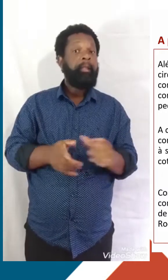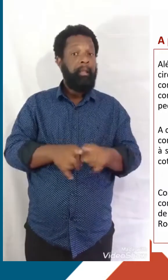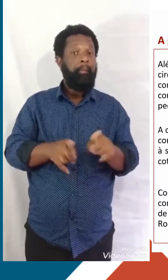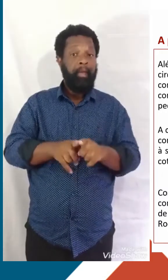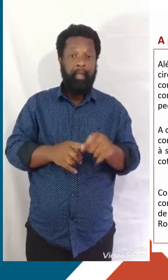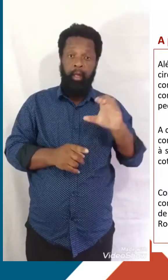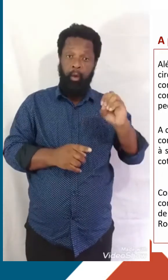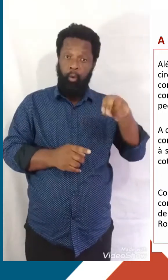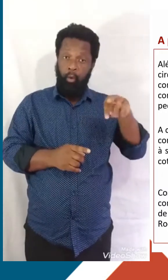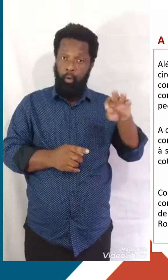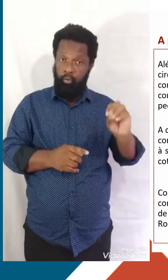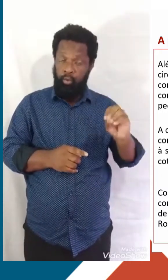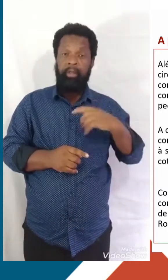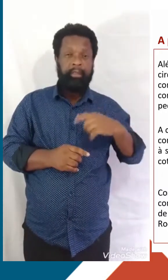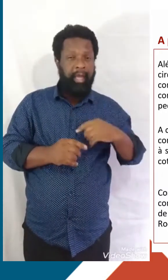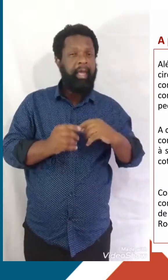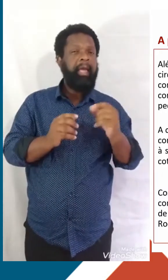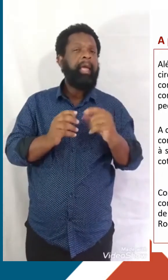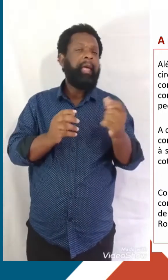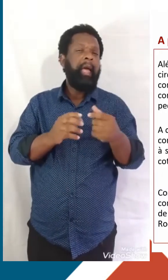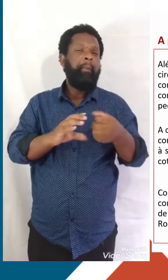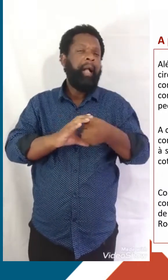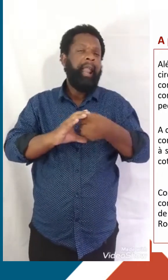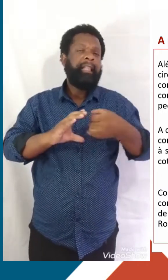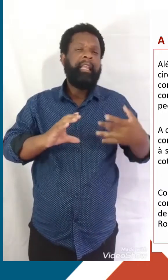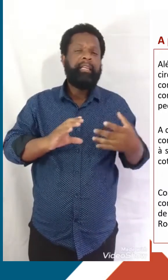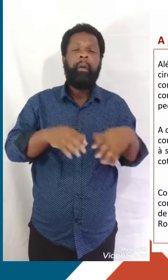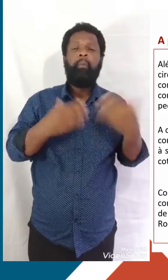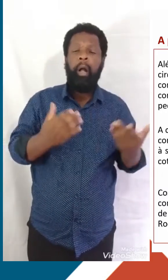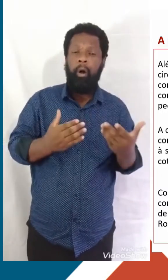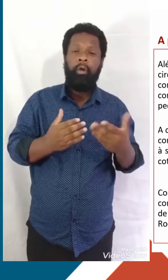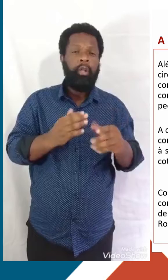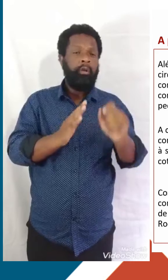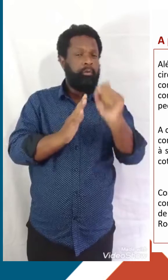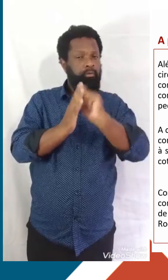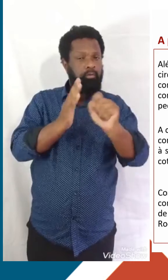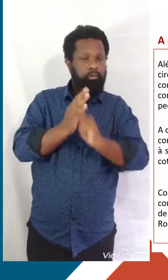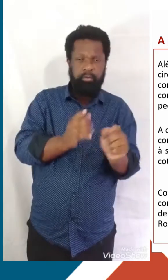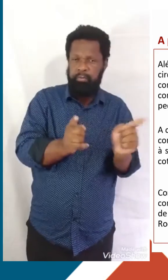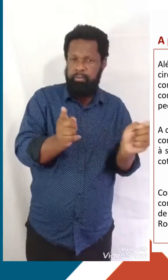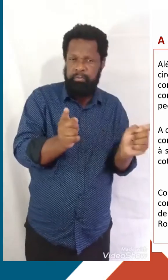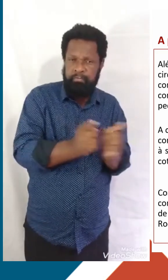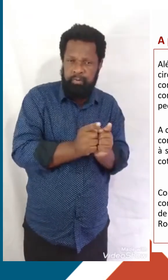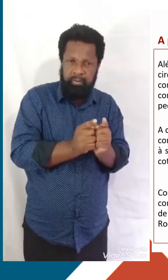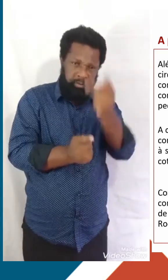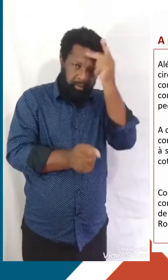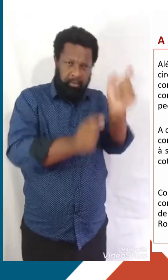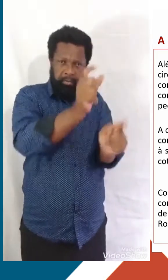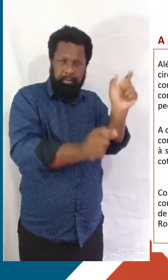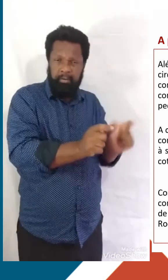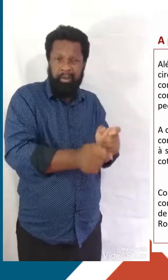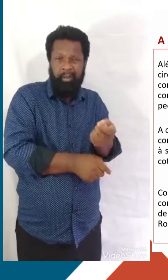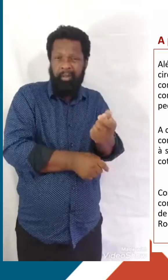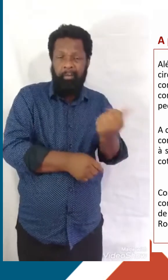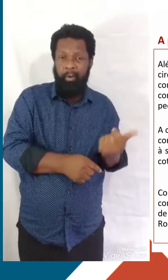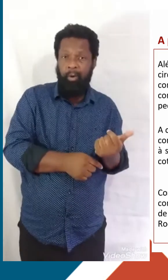Destaca-se no conto as seguintes características: narrativa ficcional curta, poucos personagens, um único